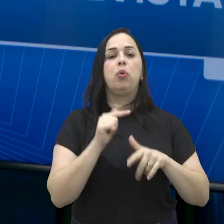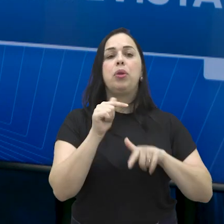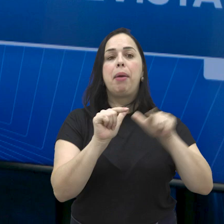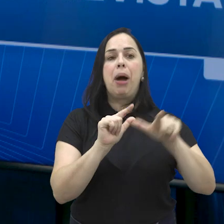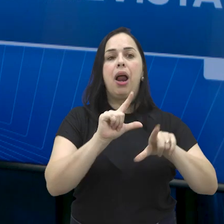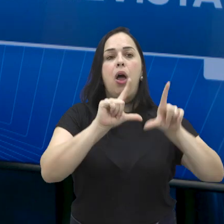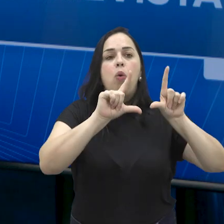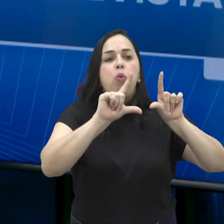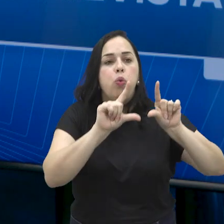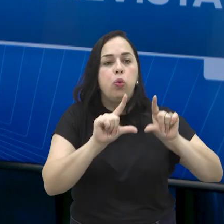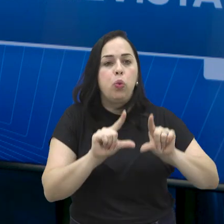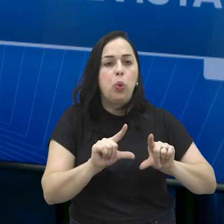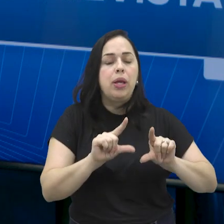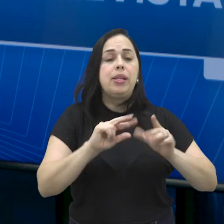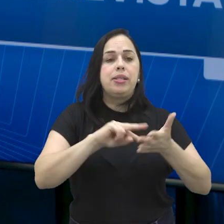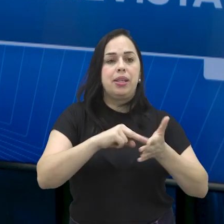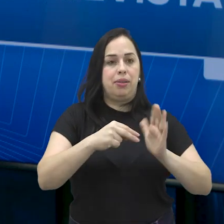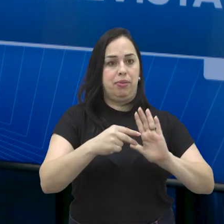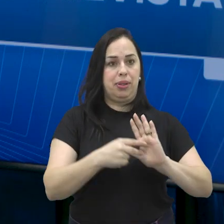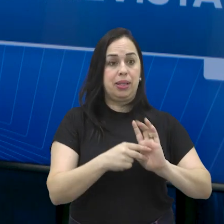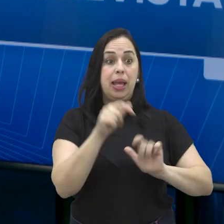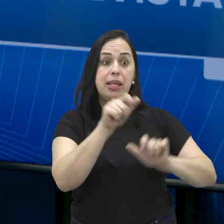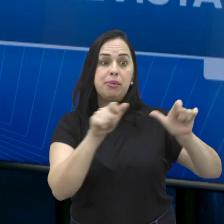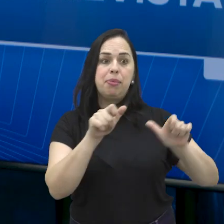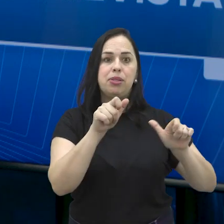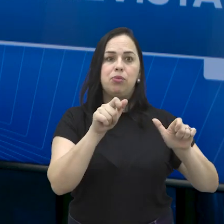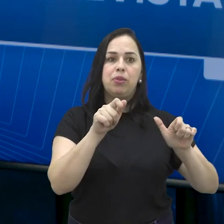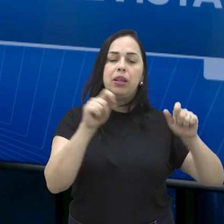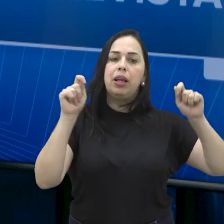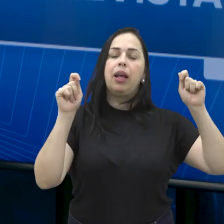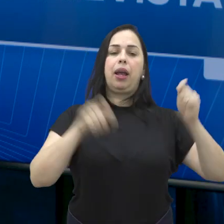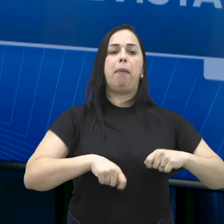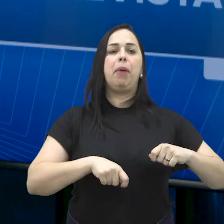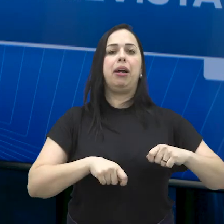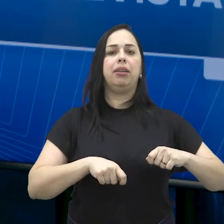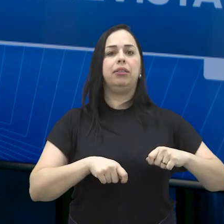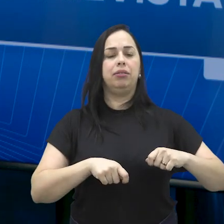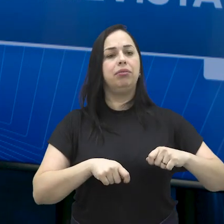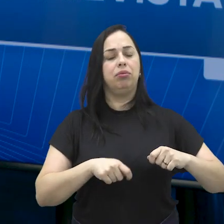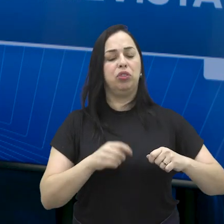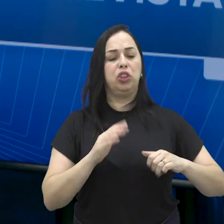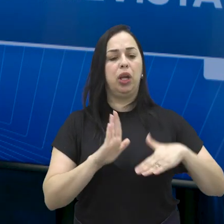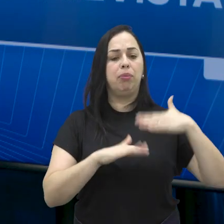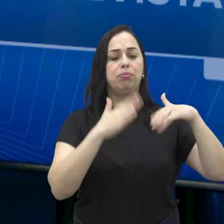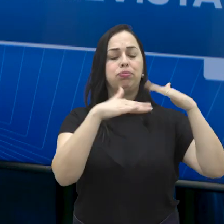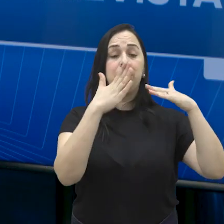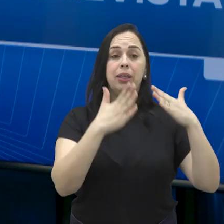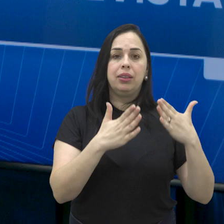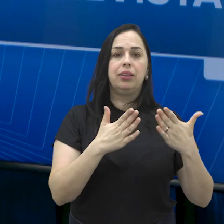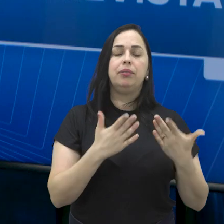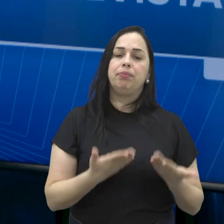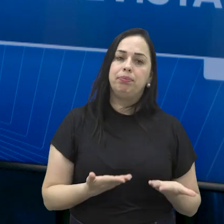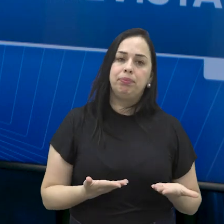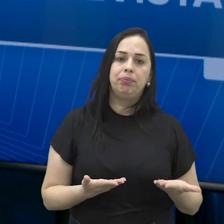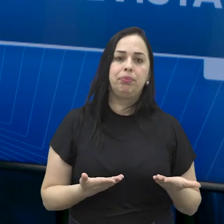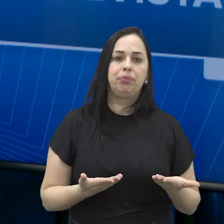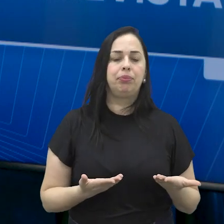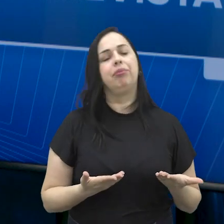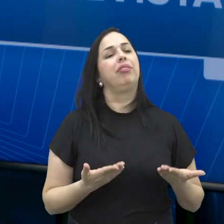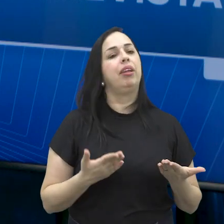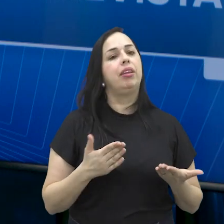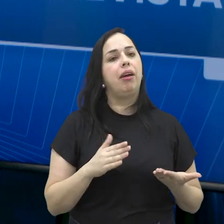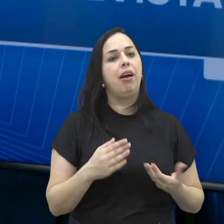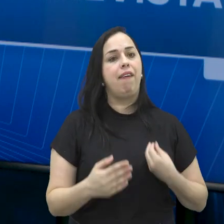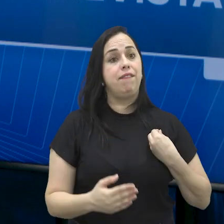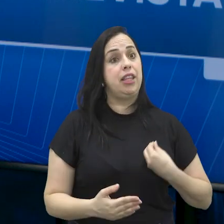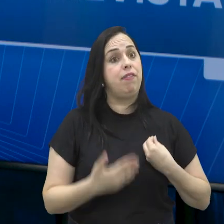reduzida faz com que os empregados e pessoas tenham mais possibilidades de se desenvolver. Então, vai ter uma